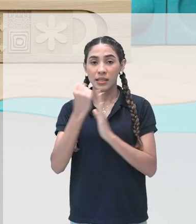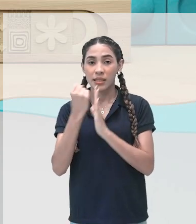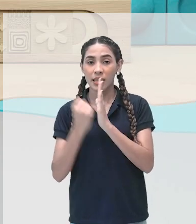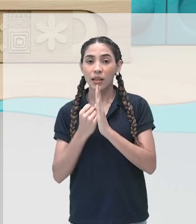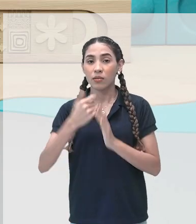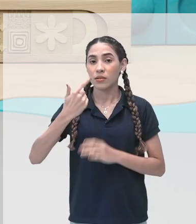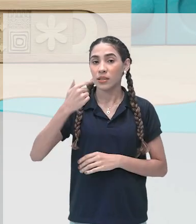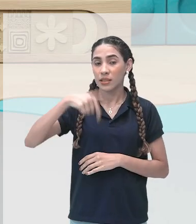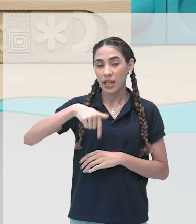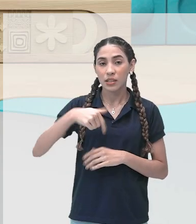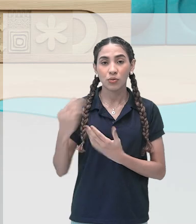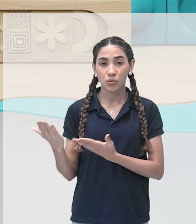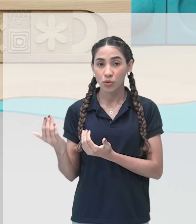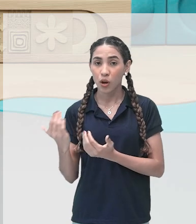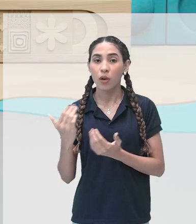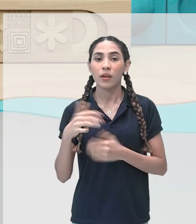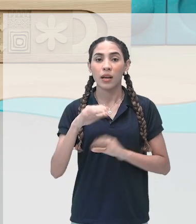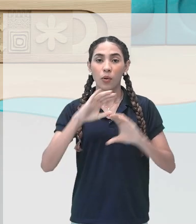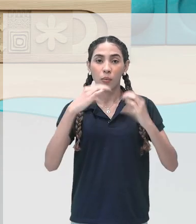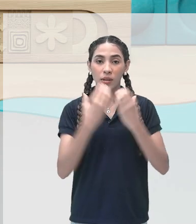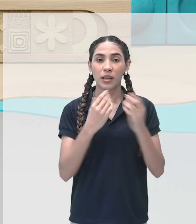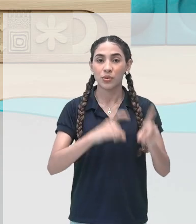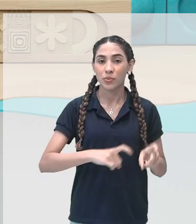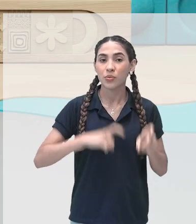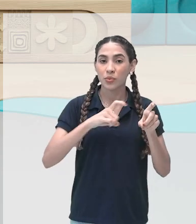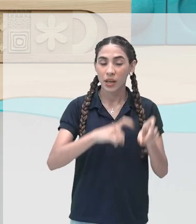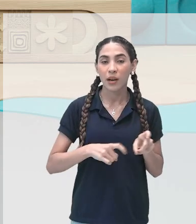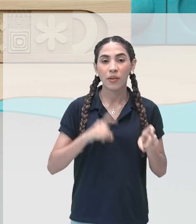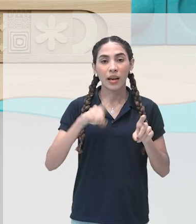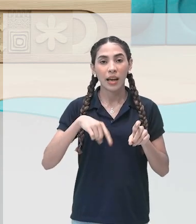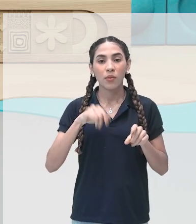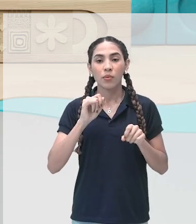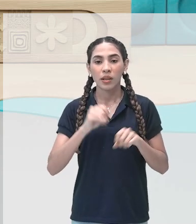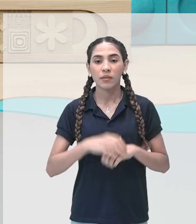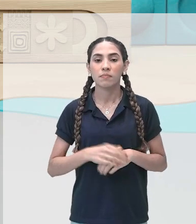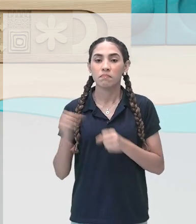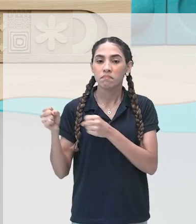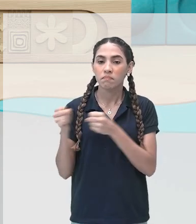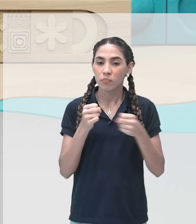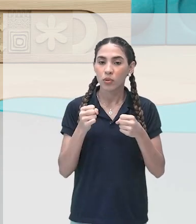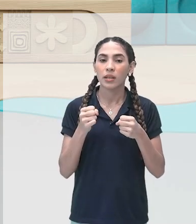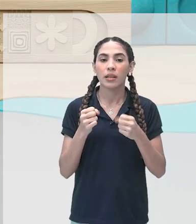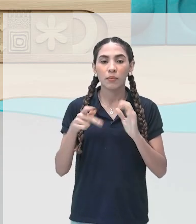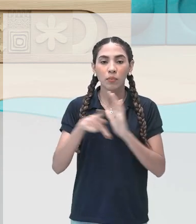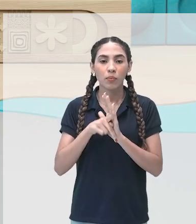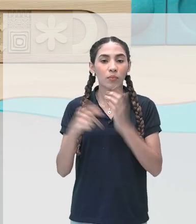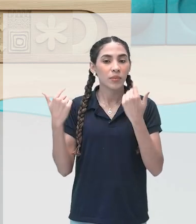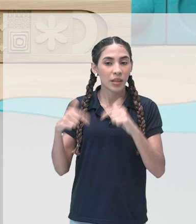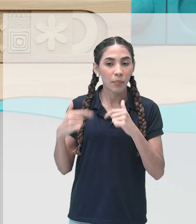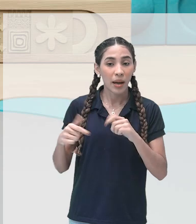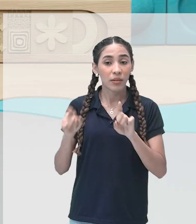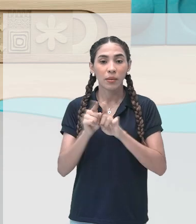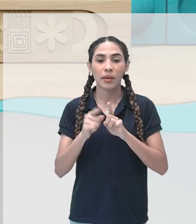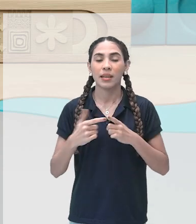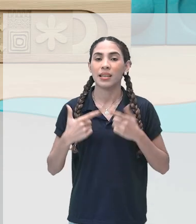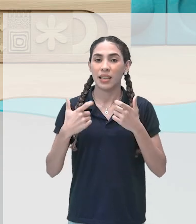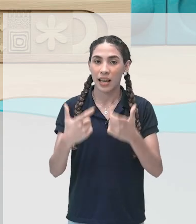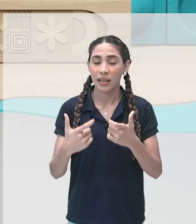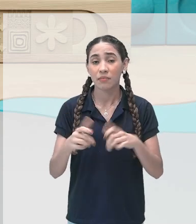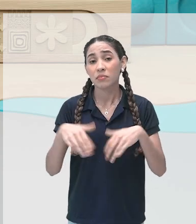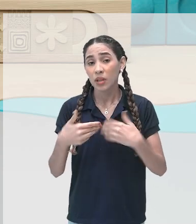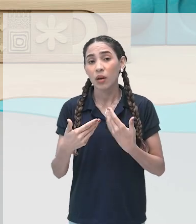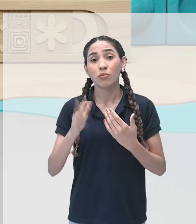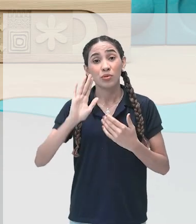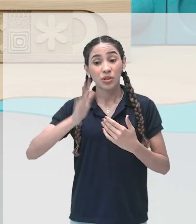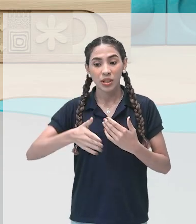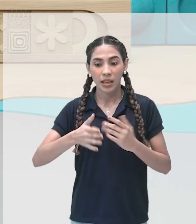das comunidades rurais eram vistos como tendo a posse plena da capacidade para o trabalho e para a guerra. Portanto, já eram tratados